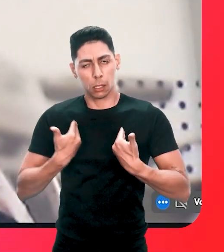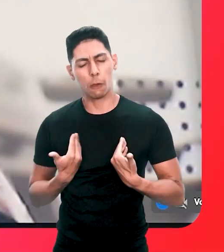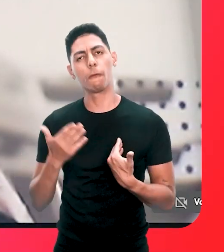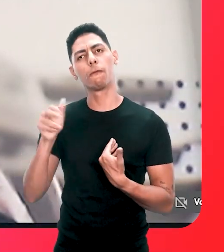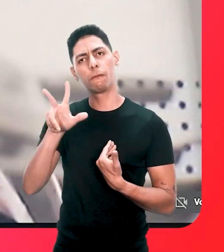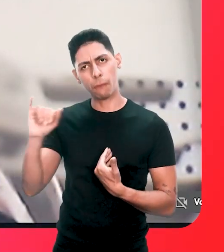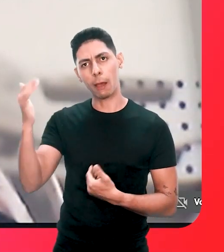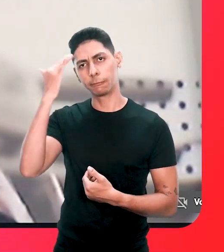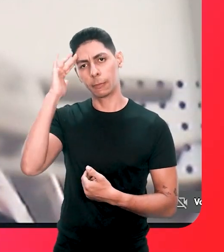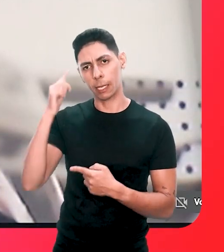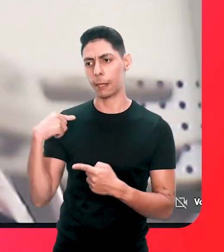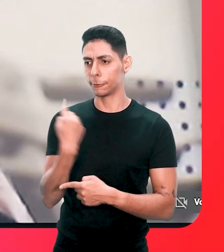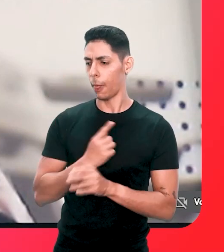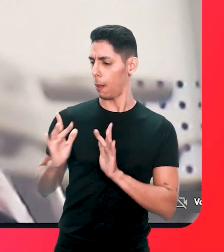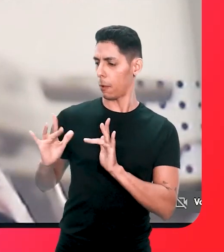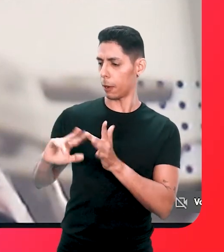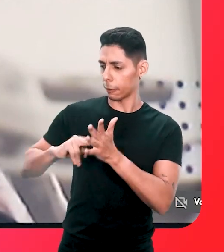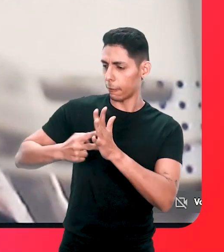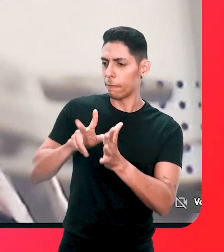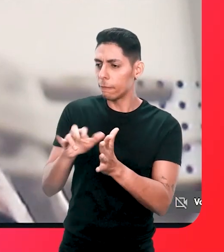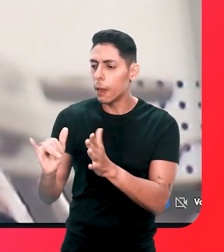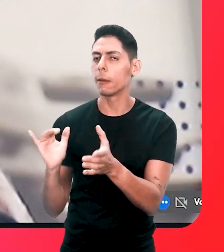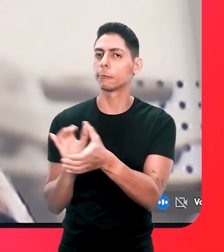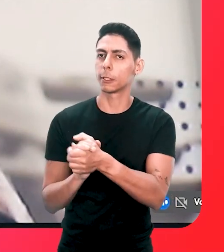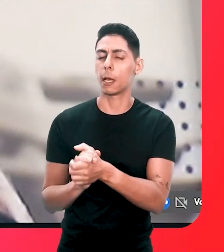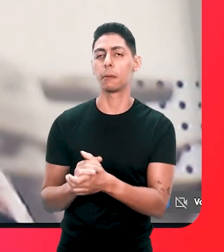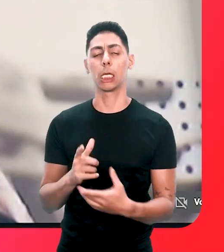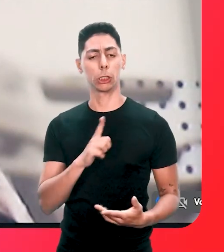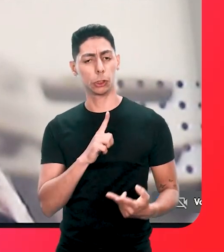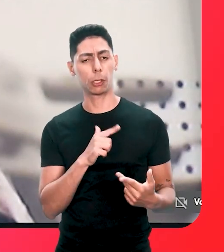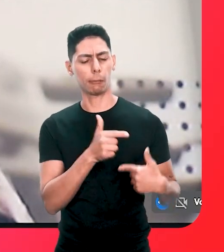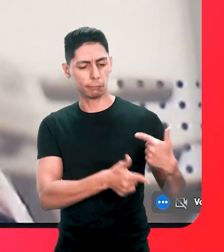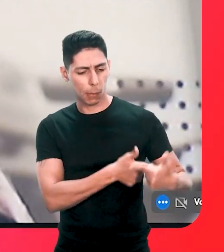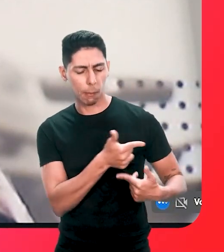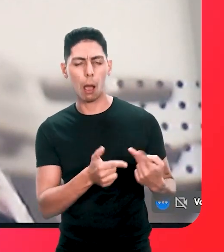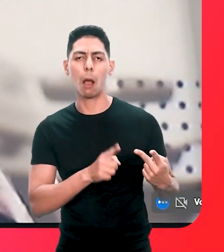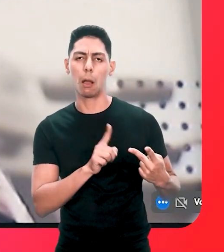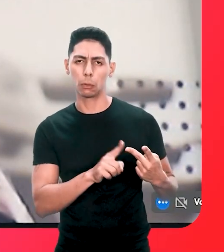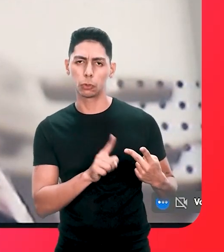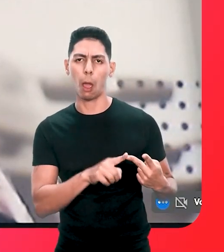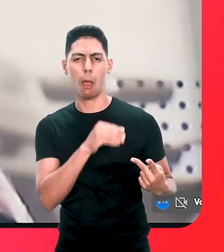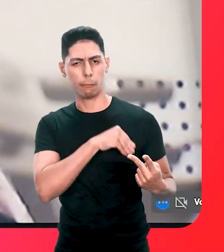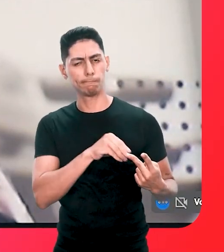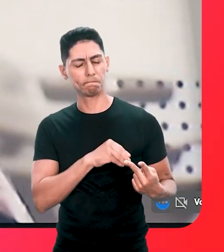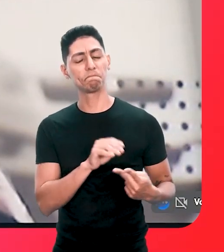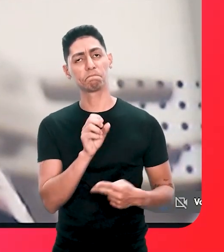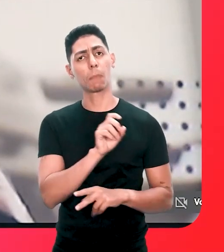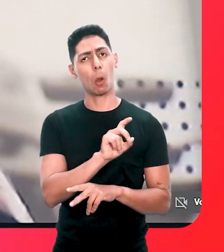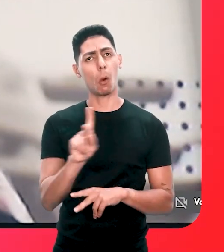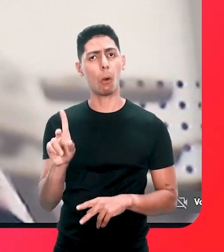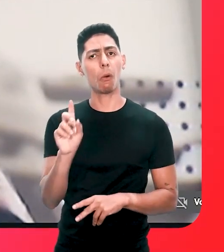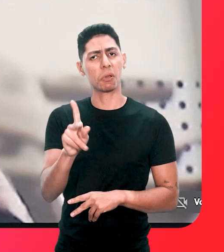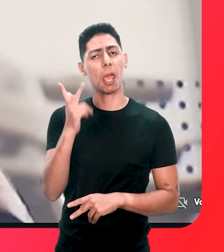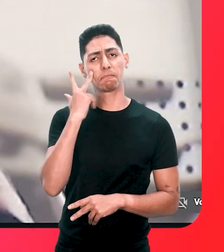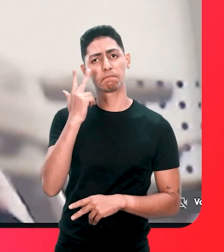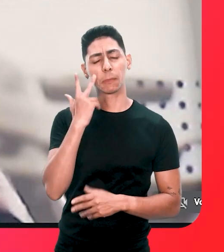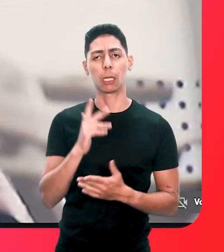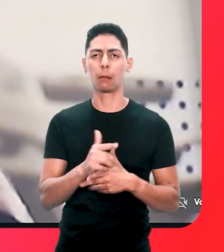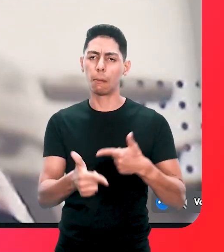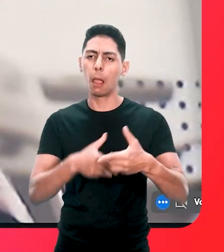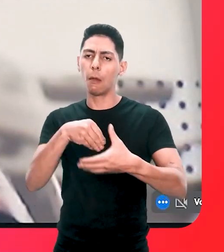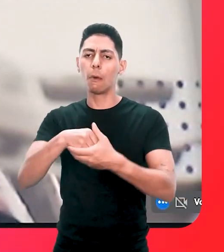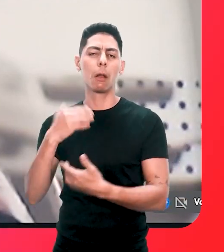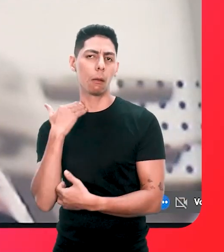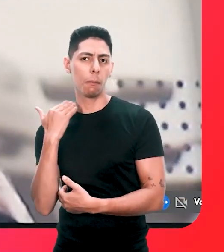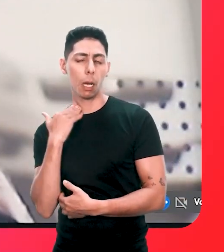casava mesmo, cara. E então, tinha um emprego, né? Uma renda razoável, entrava no Banco do